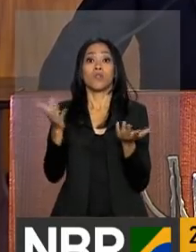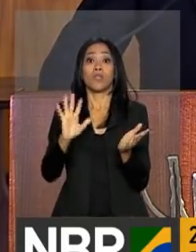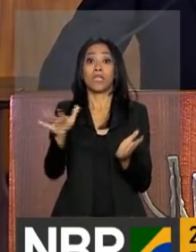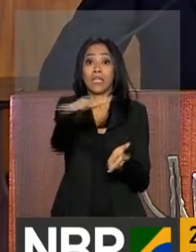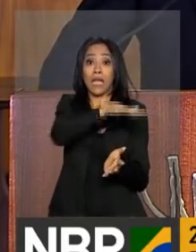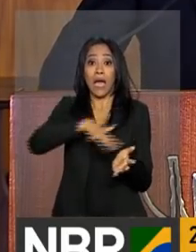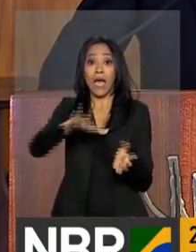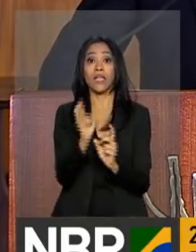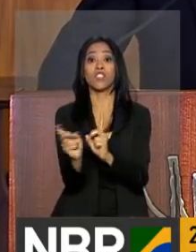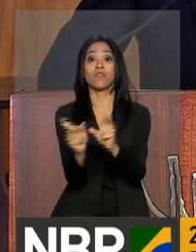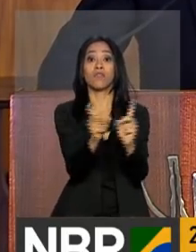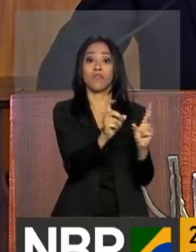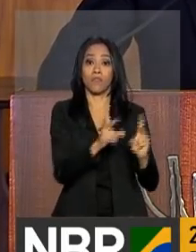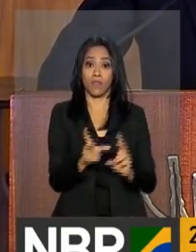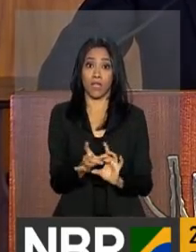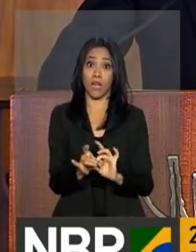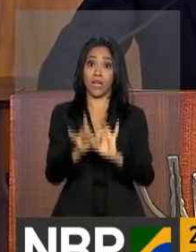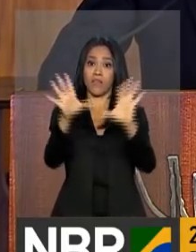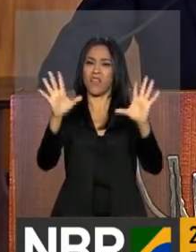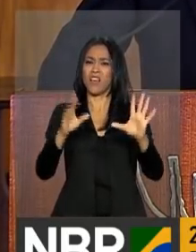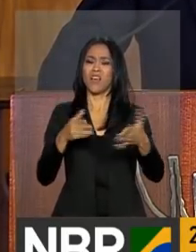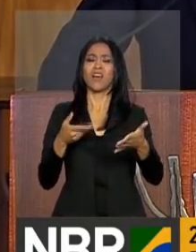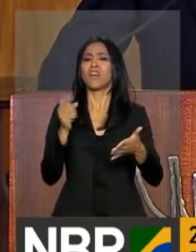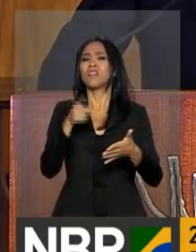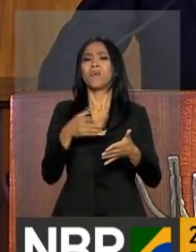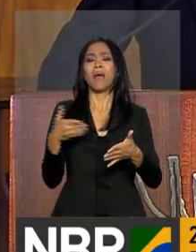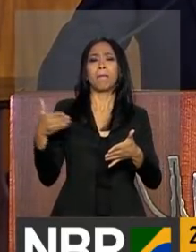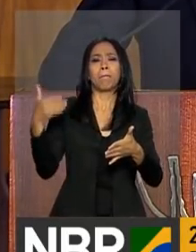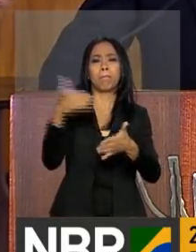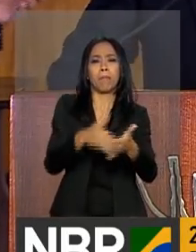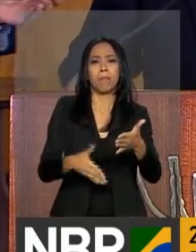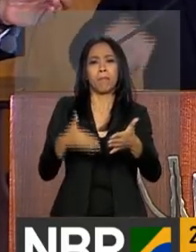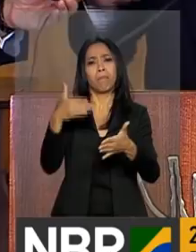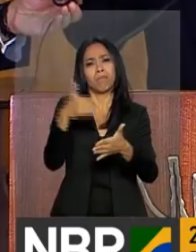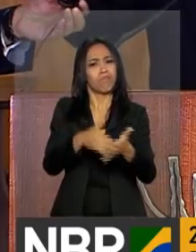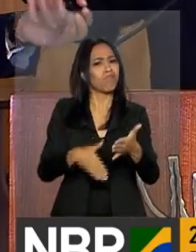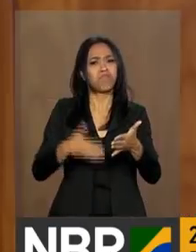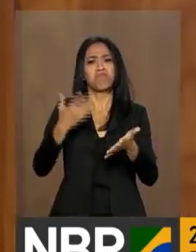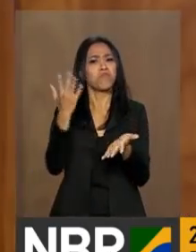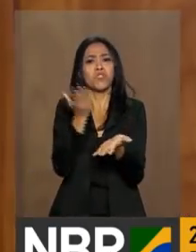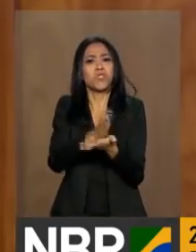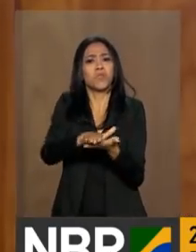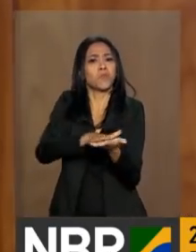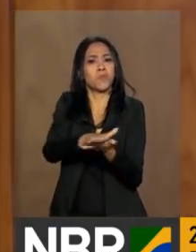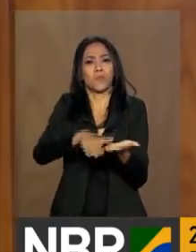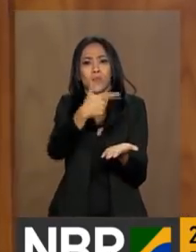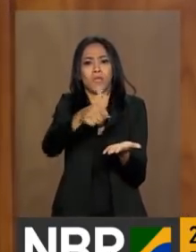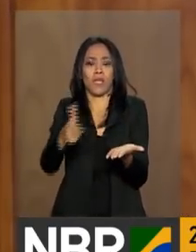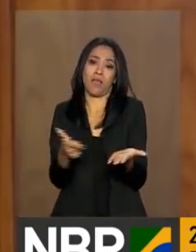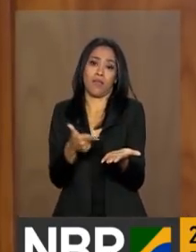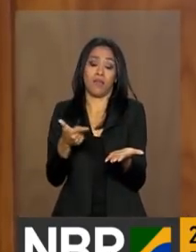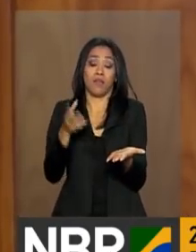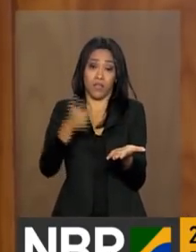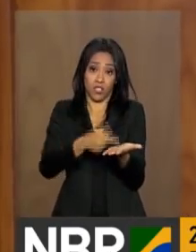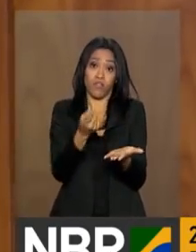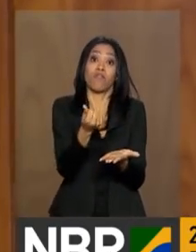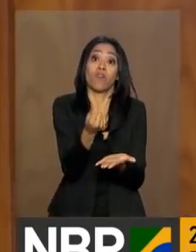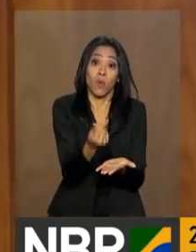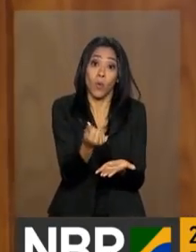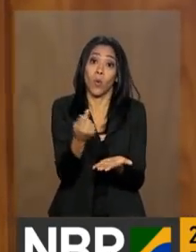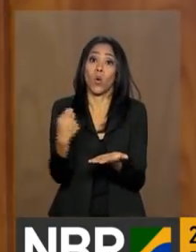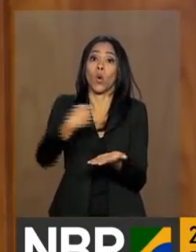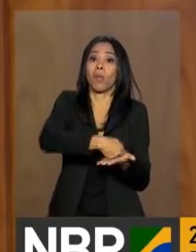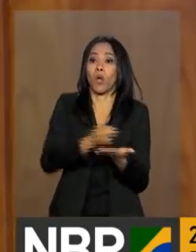Não se trata mais de eliminar barreiras tarifárias. Já estamos em outro patamar. Agora, nosso objetivo é